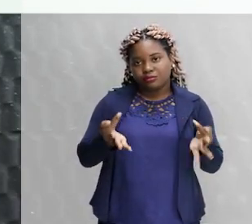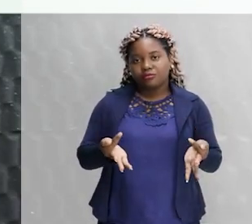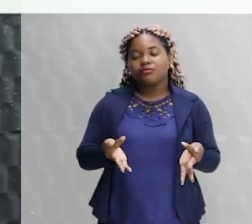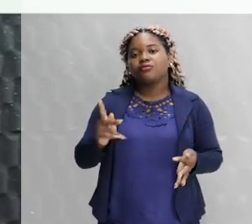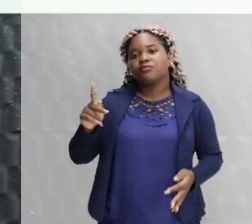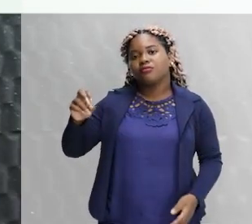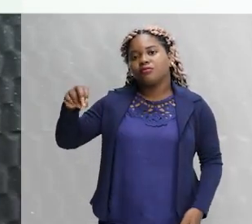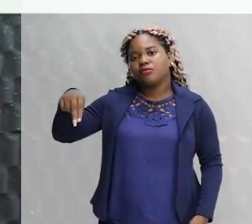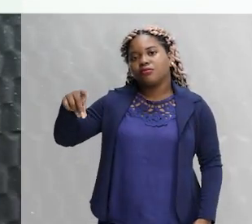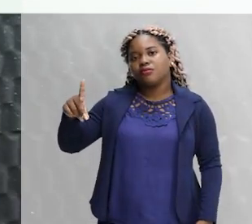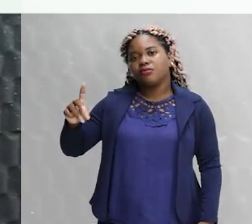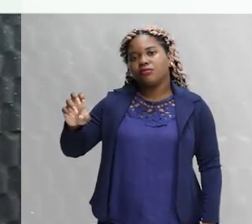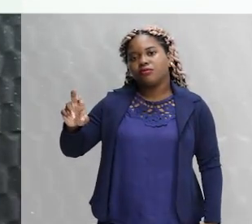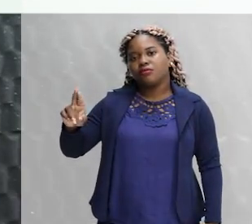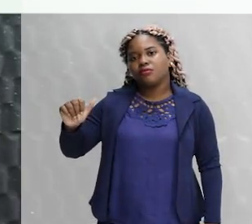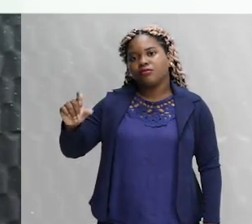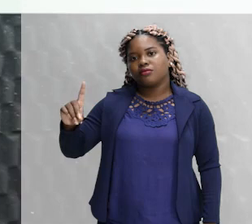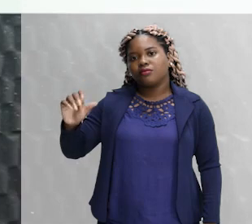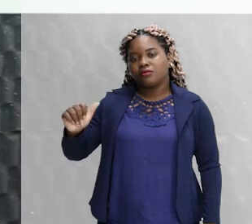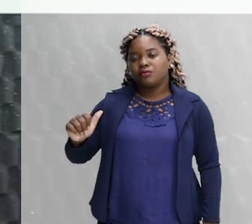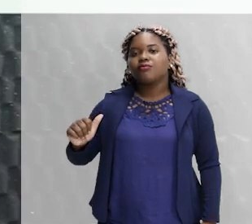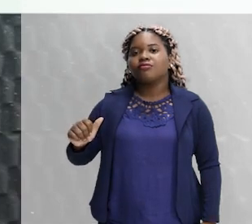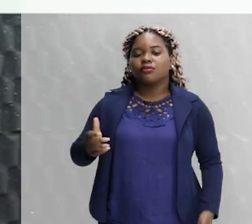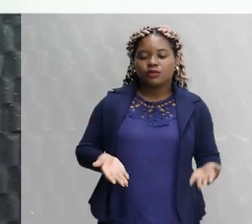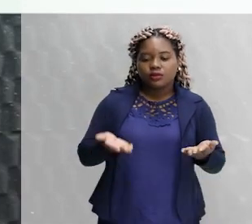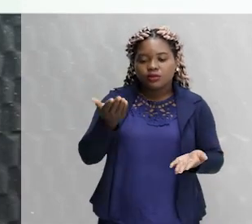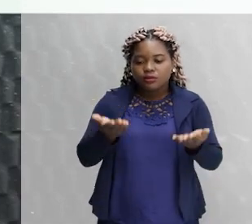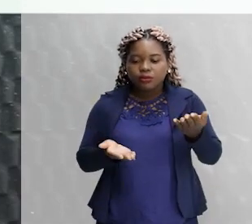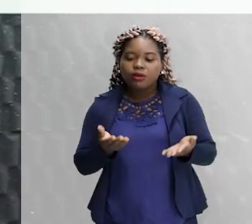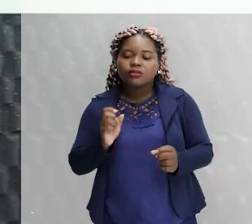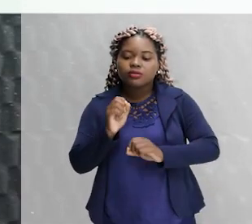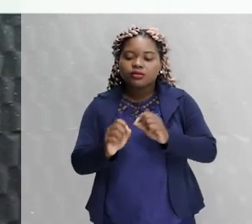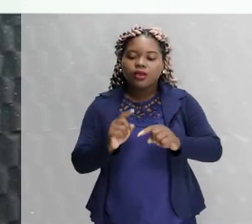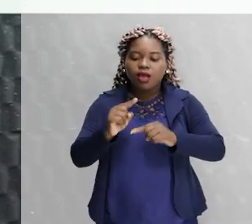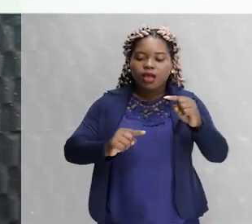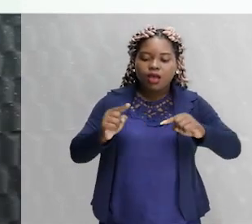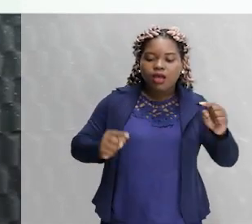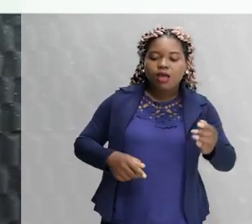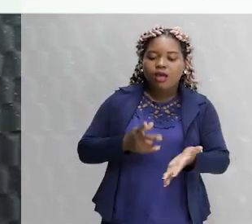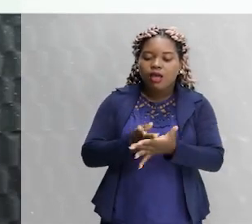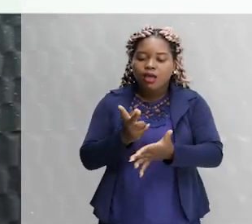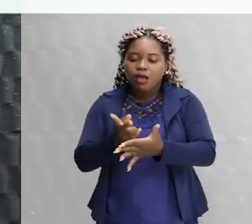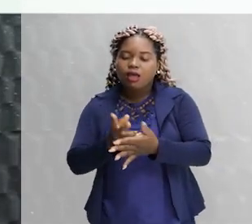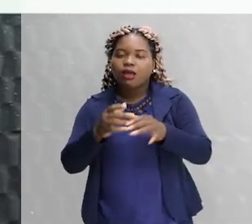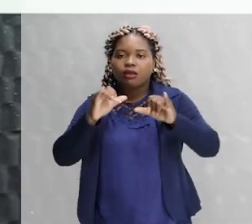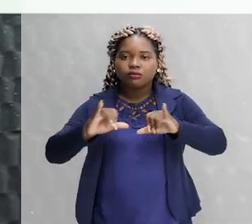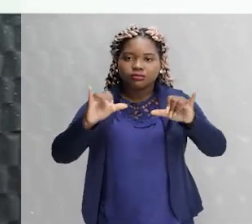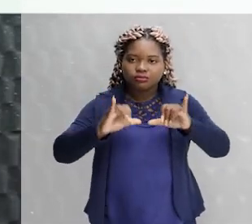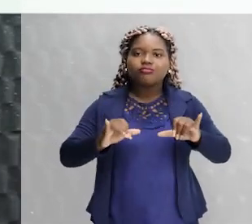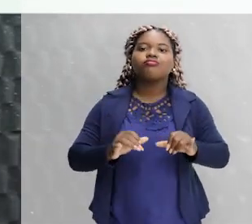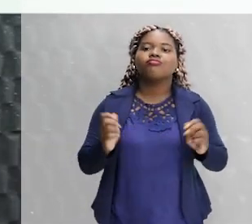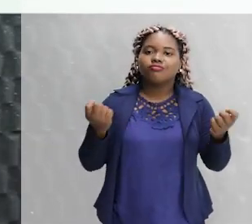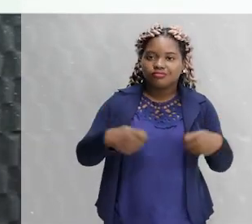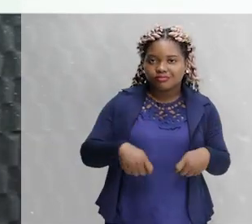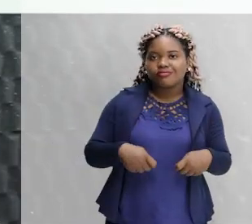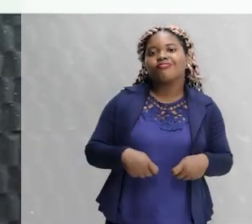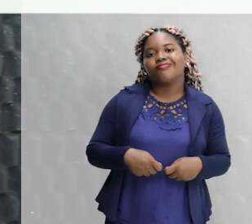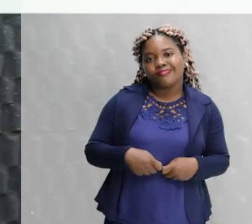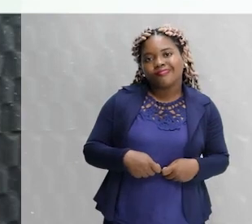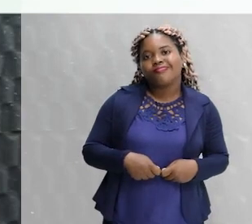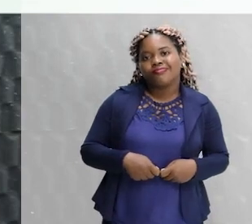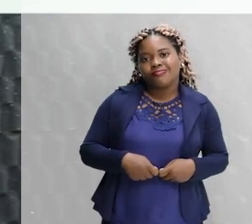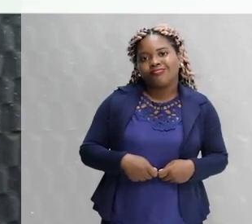através da média ponderada, tá? Sendo o peso a frequência com que um dado ele aparece. Tá?